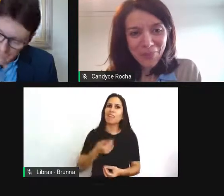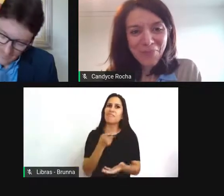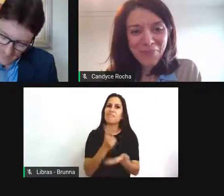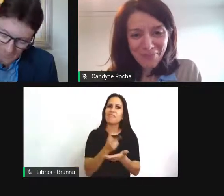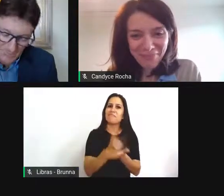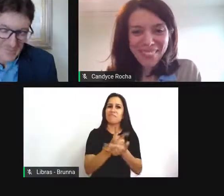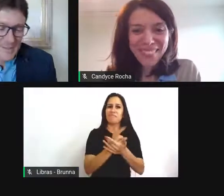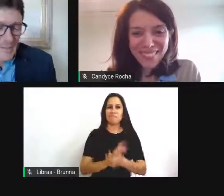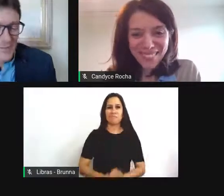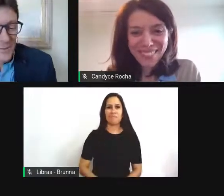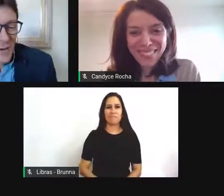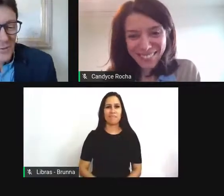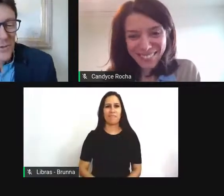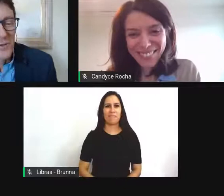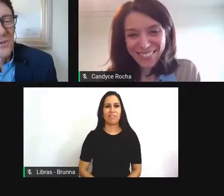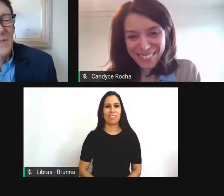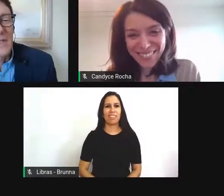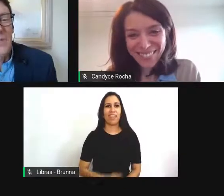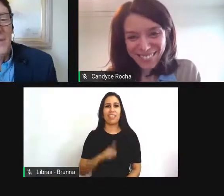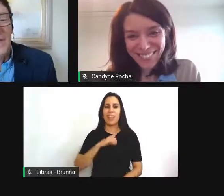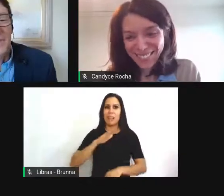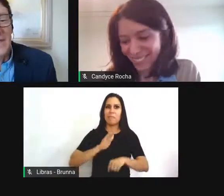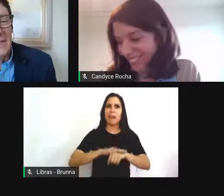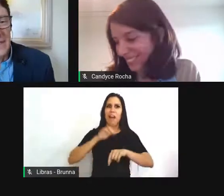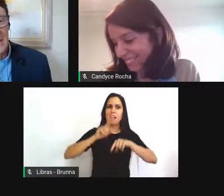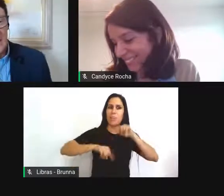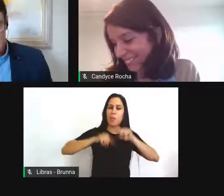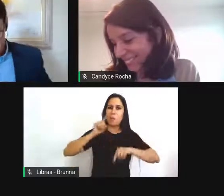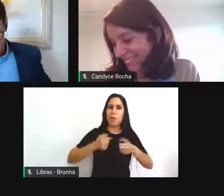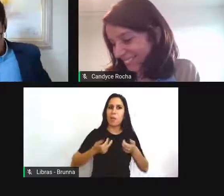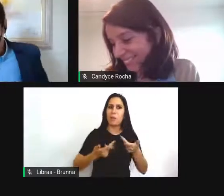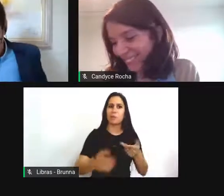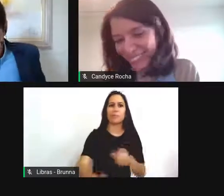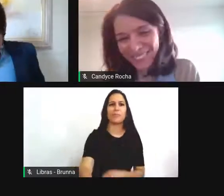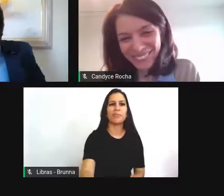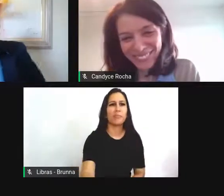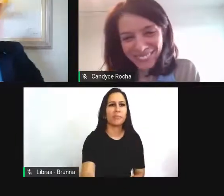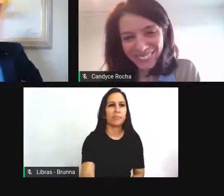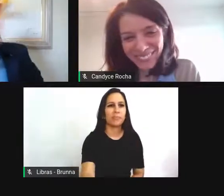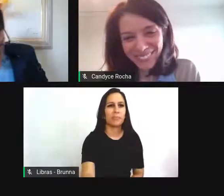né, gerando novos produtos da sua mesma pesquisa?